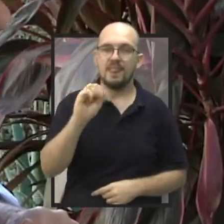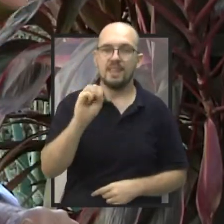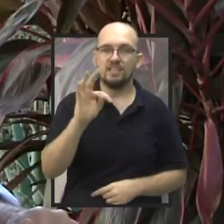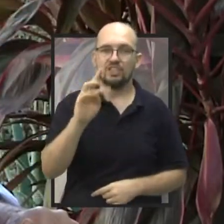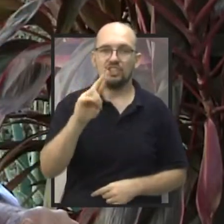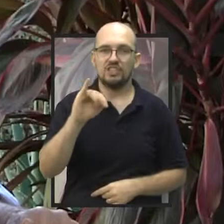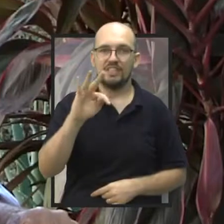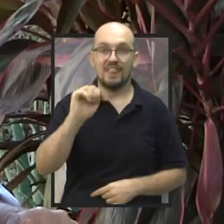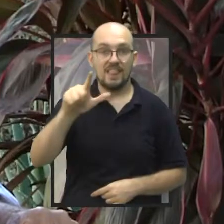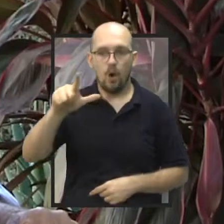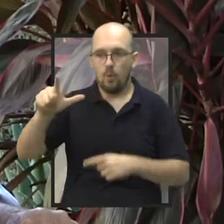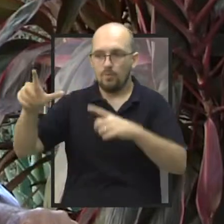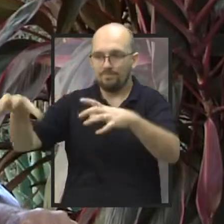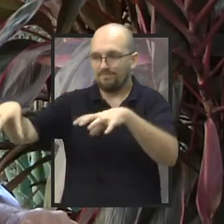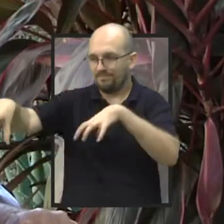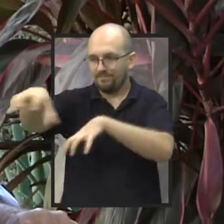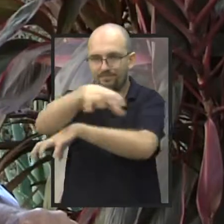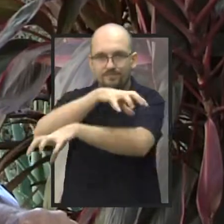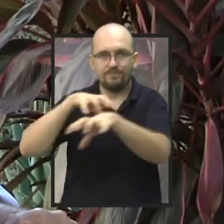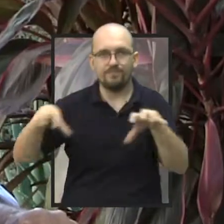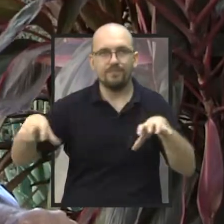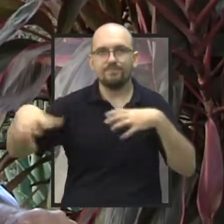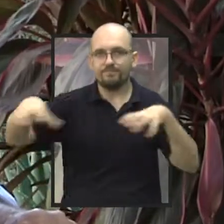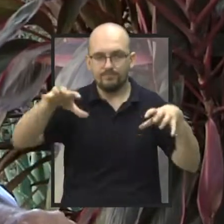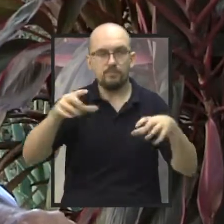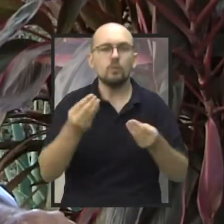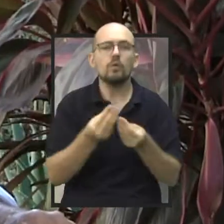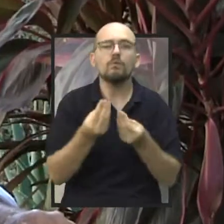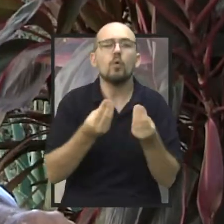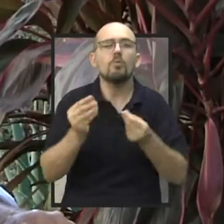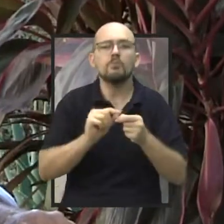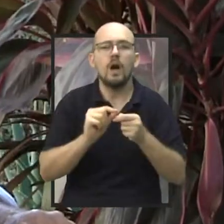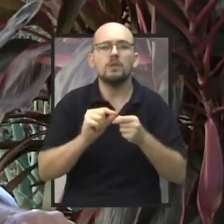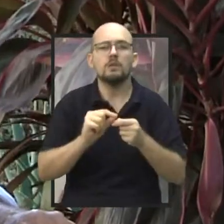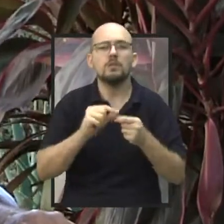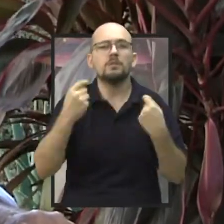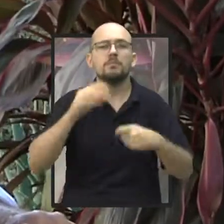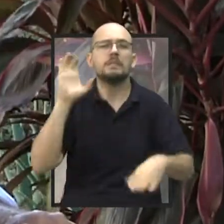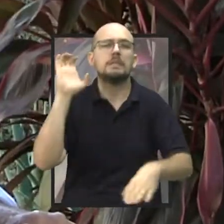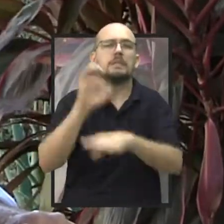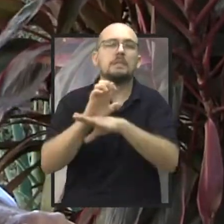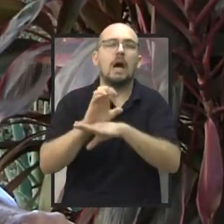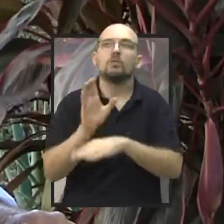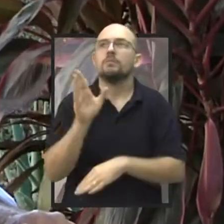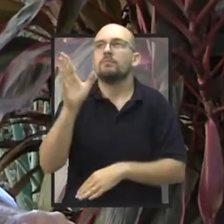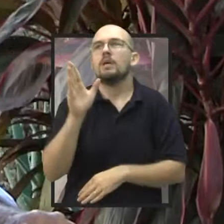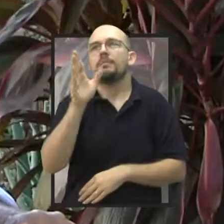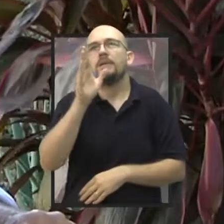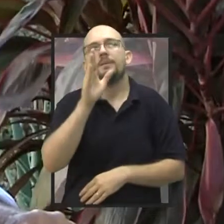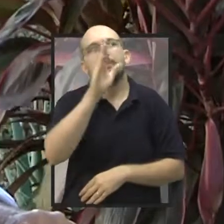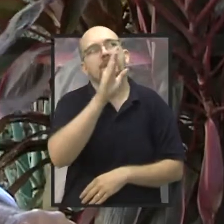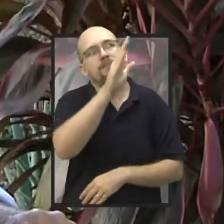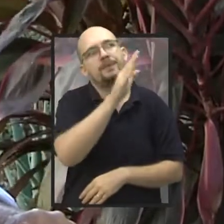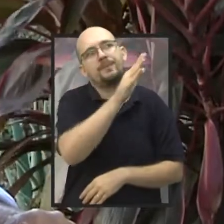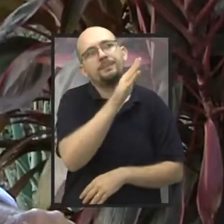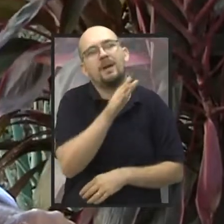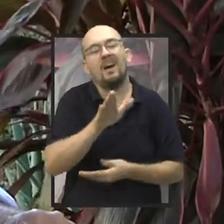o deputado tem que fazer campanha pelo estado inteiro. Isso custa milhões.